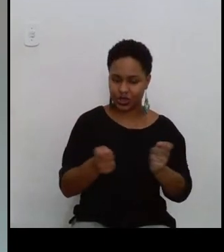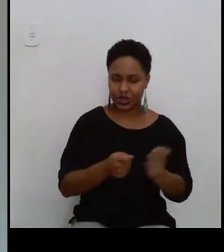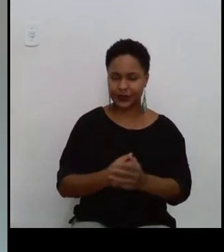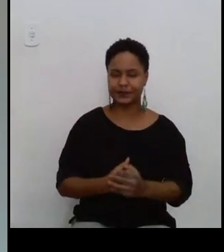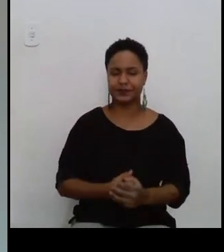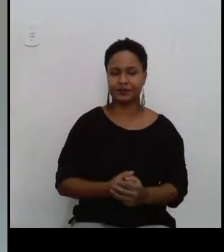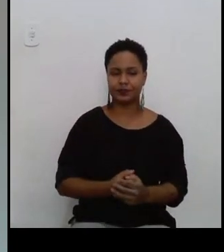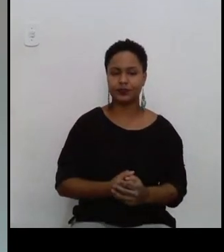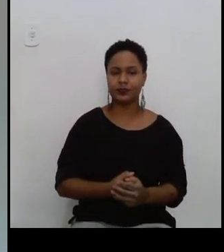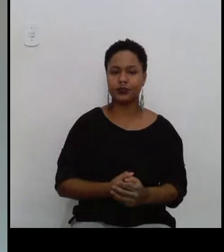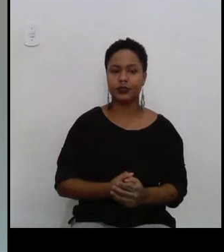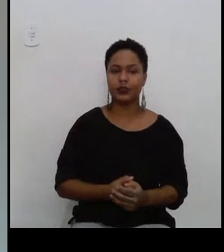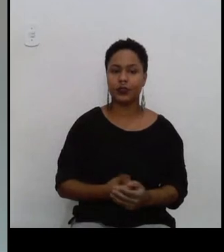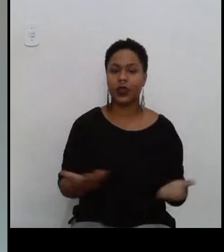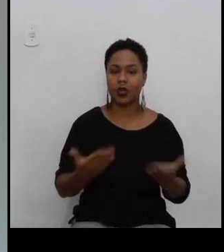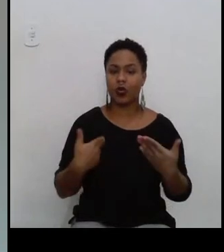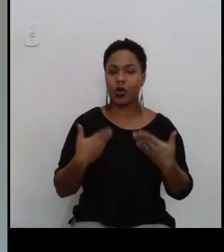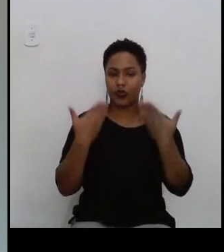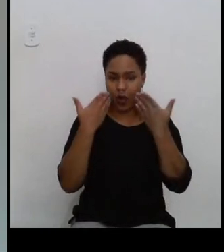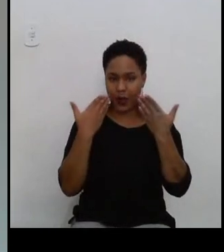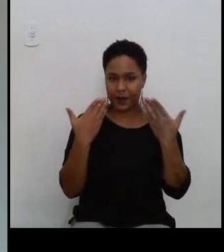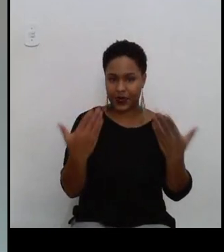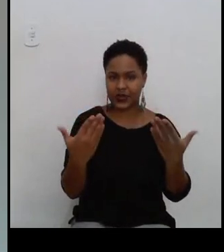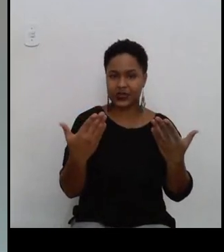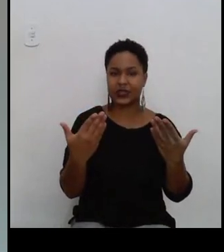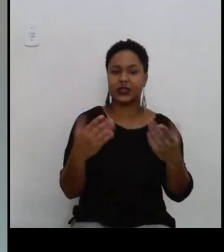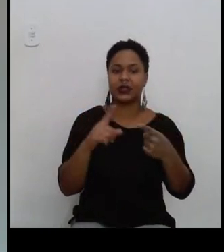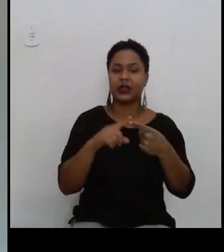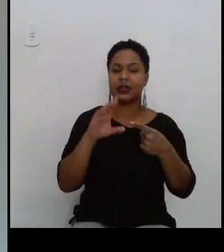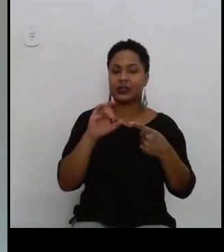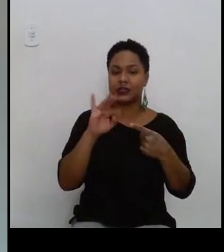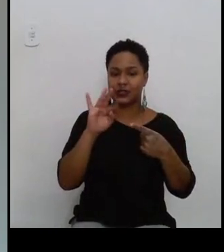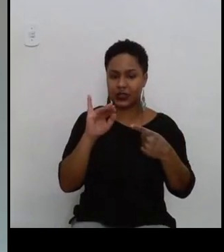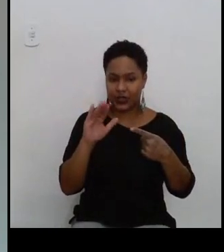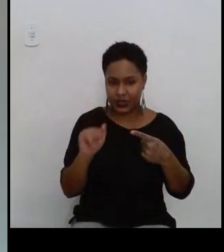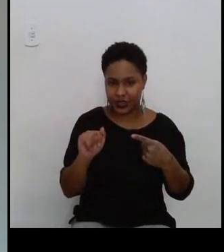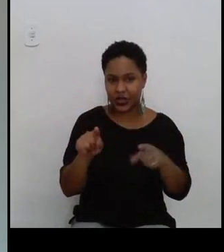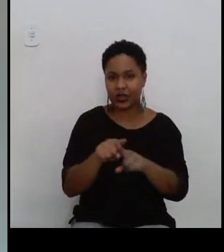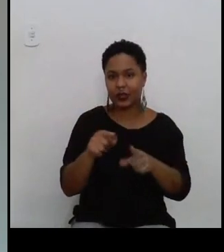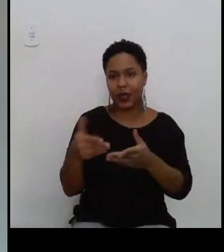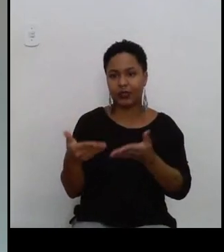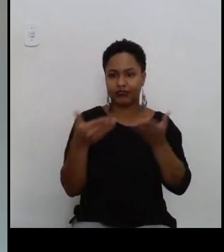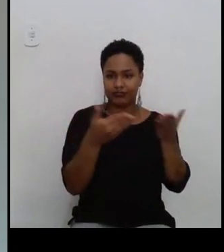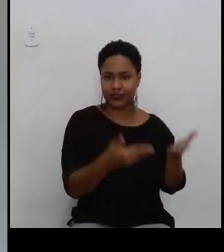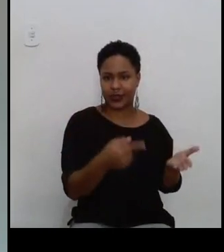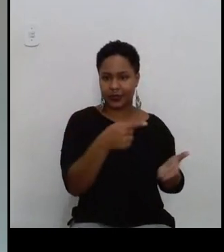em uma boa apresentar agora a Cíntia e passar uma lasanha